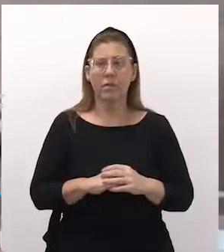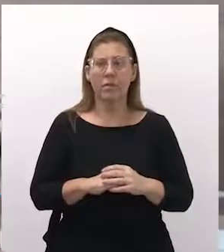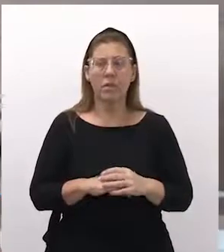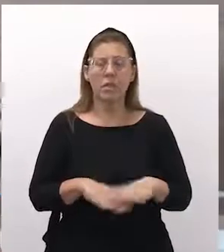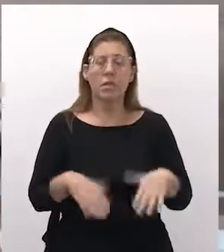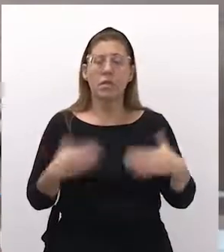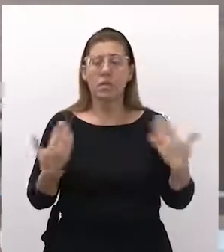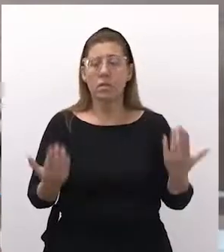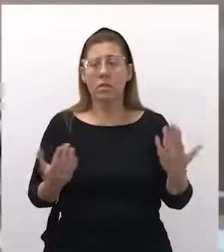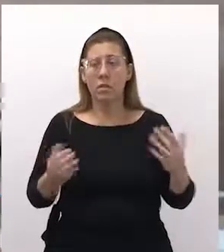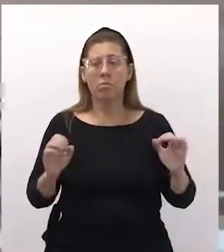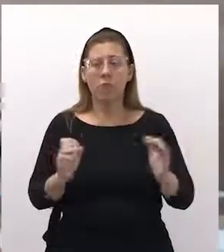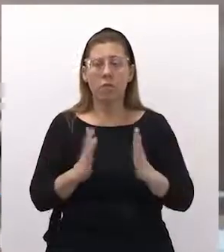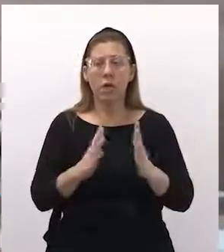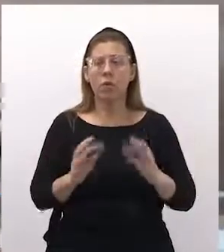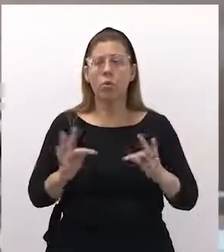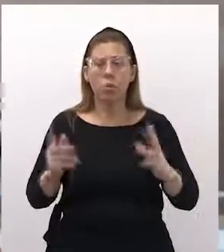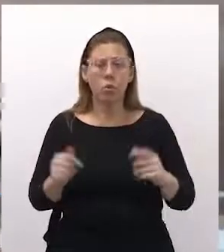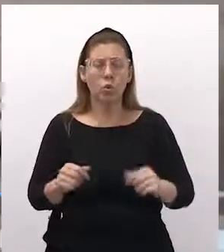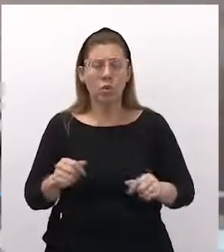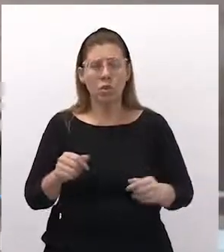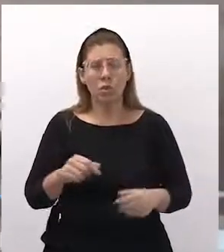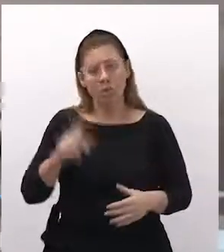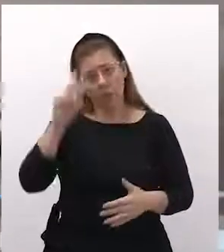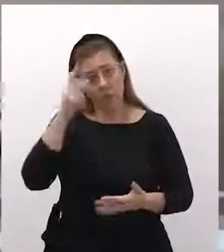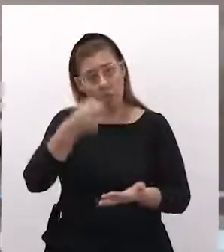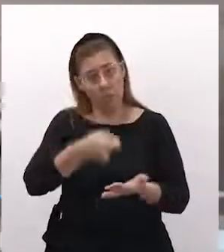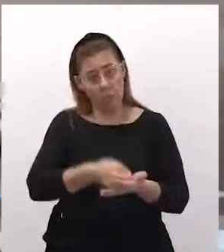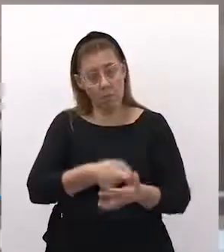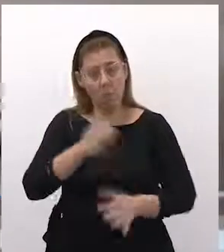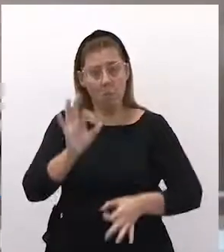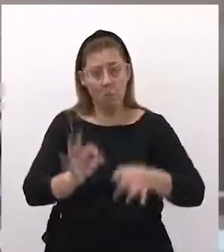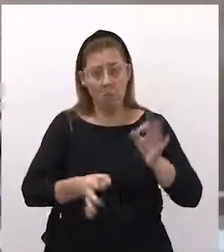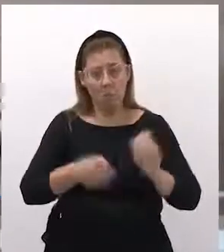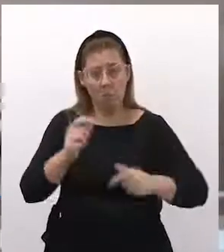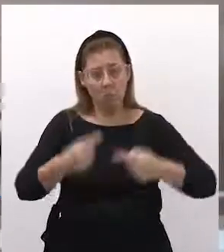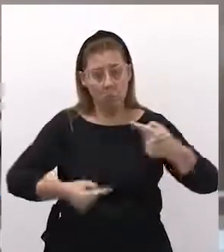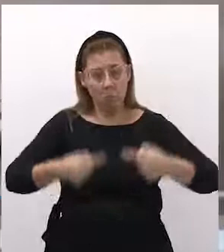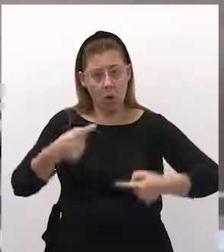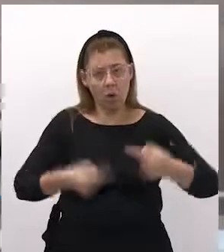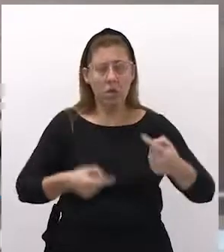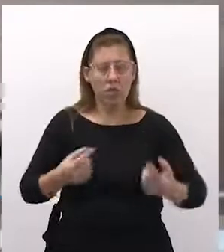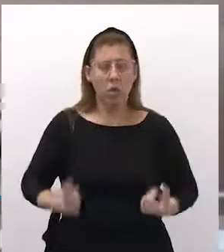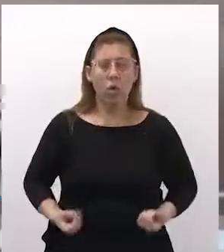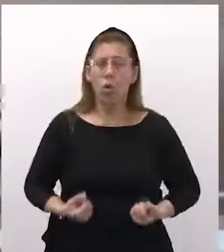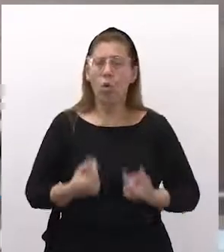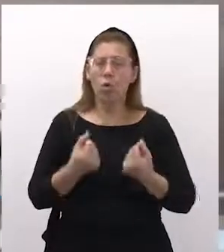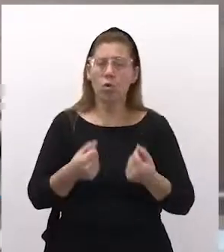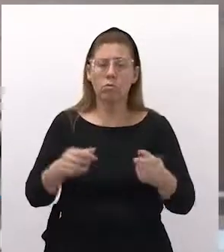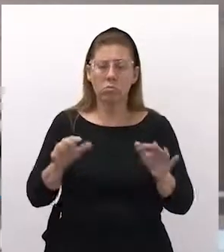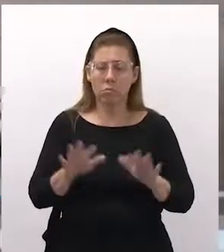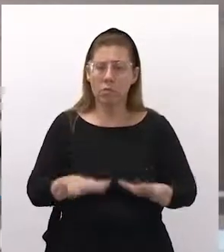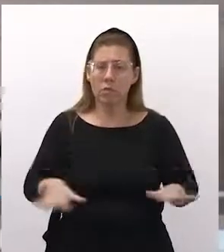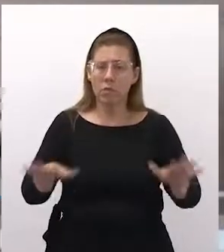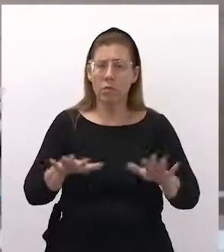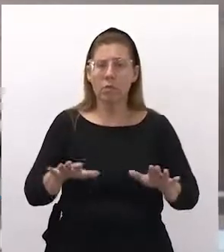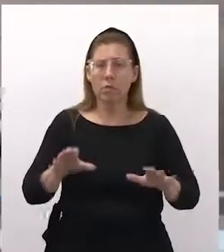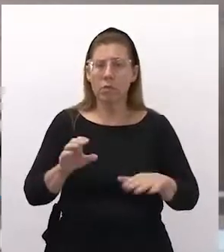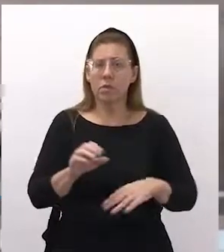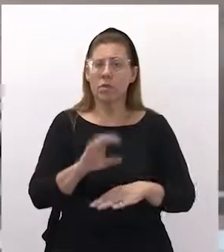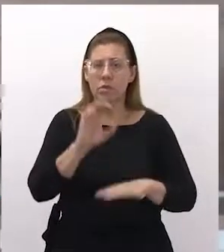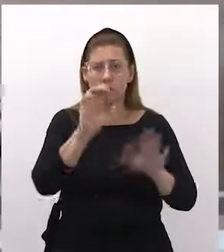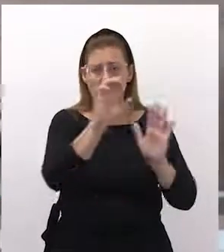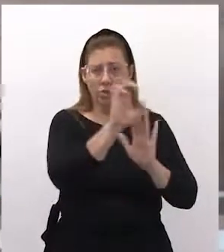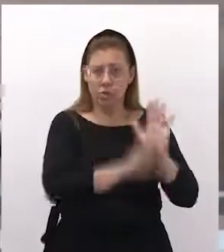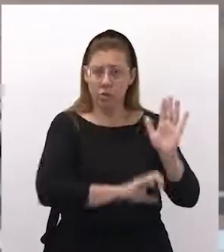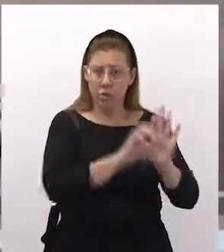impactados, então, por todas as decisões políticas, econômicas, tudo que a gente ficar decidindo em espaço de poder institucional, né, tanto